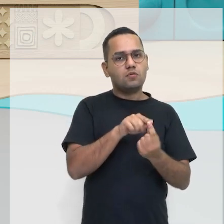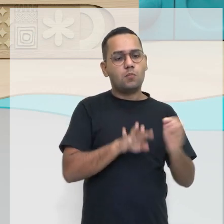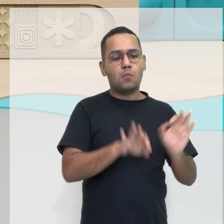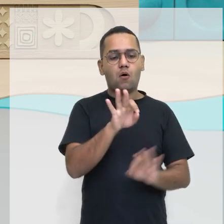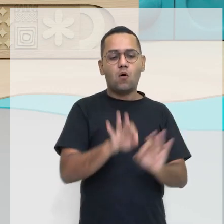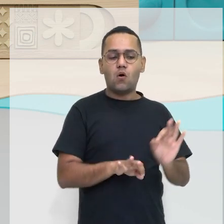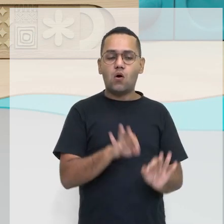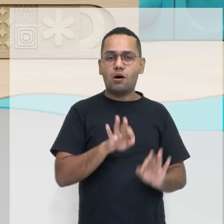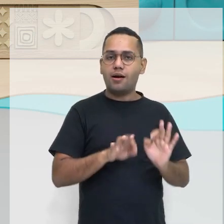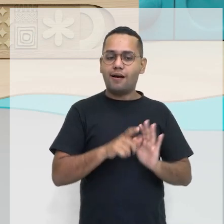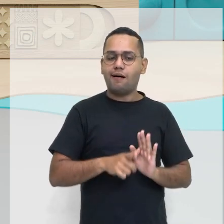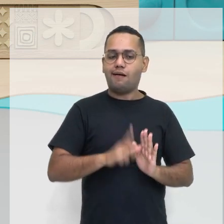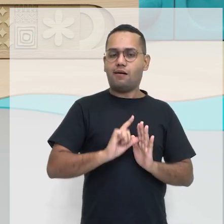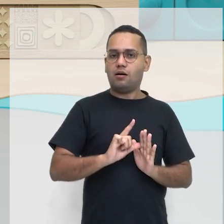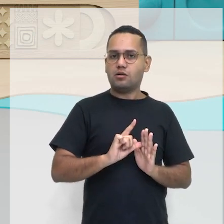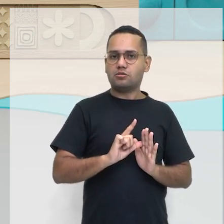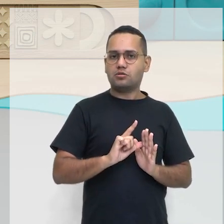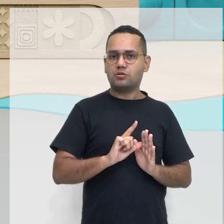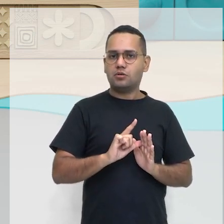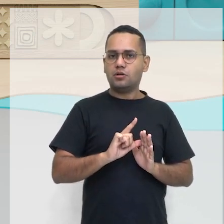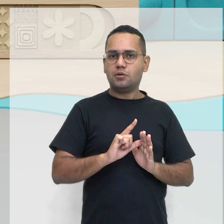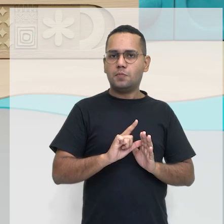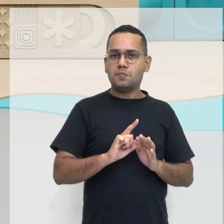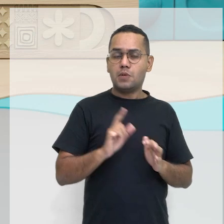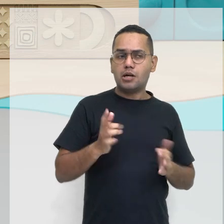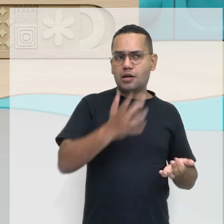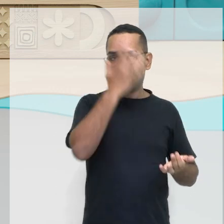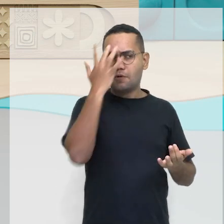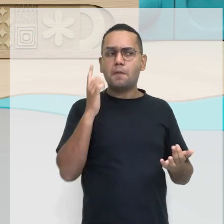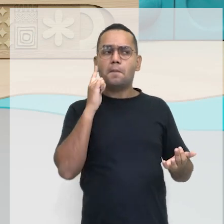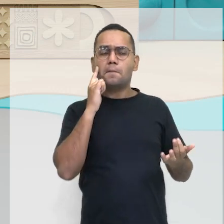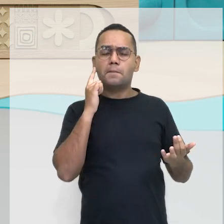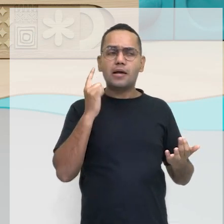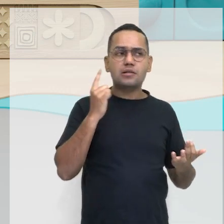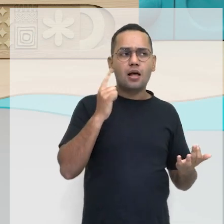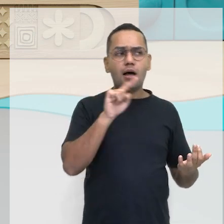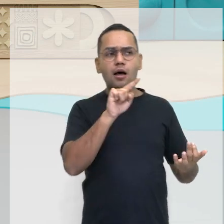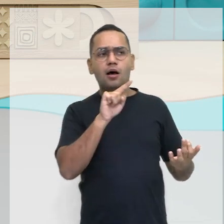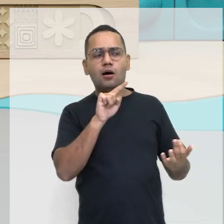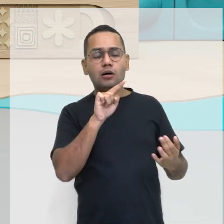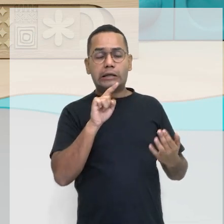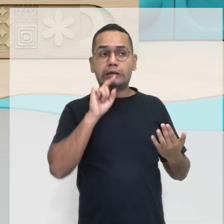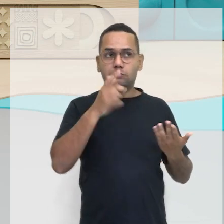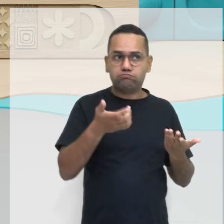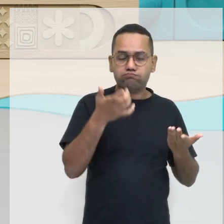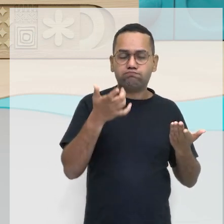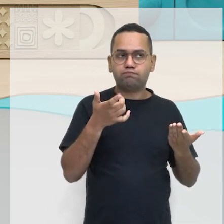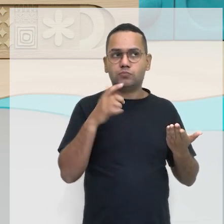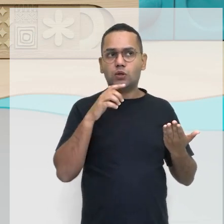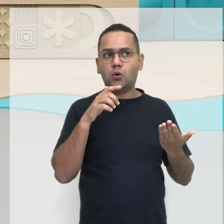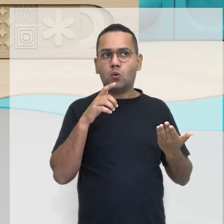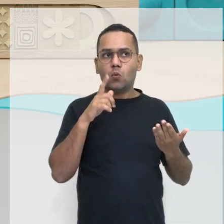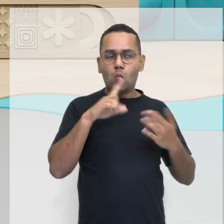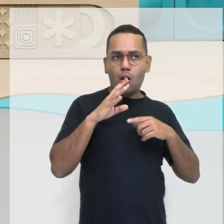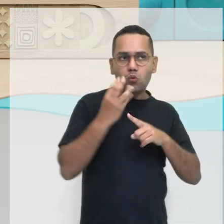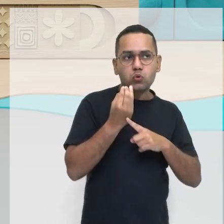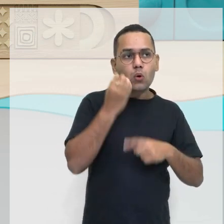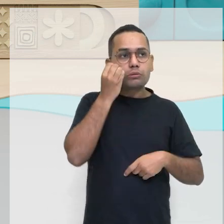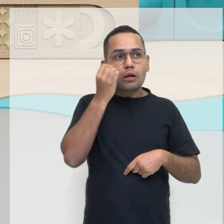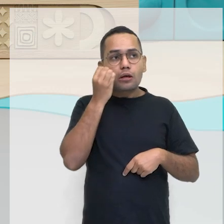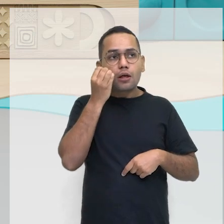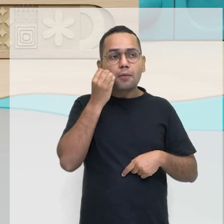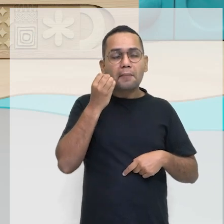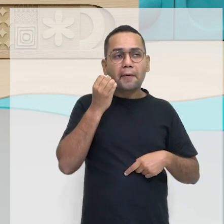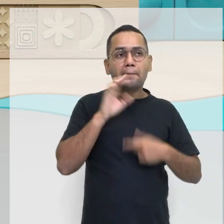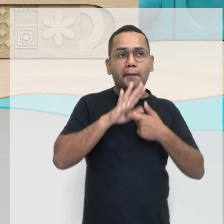ter um objetivo a ser alcançado. O que eu quero falar sobre essa arte? Qual é o meu conceito em relação